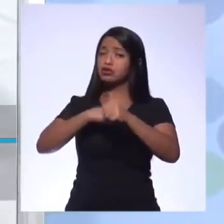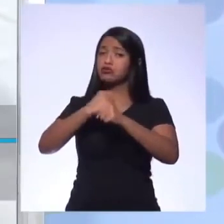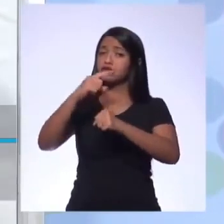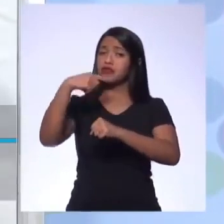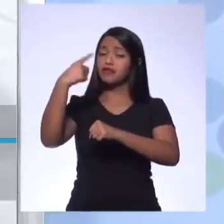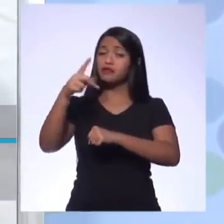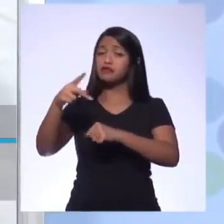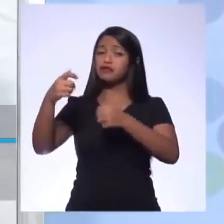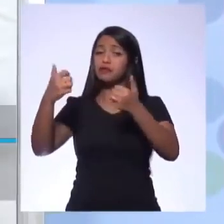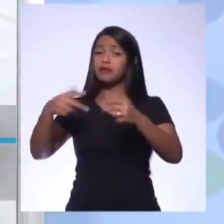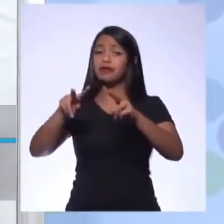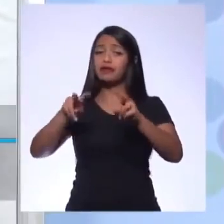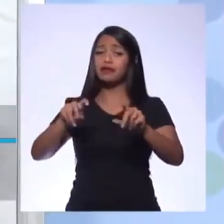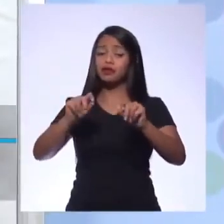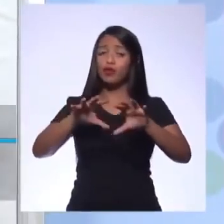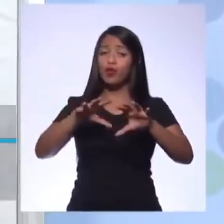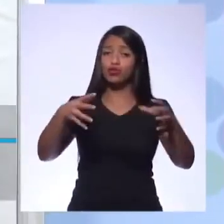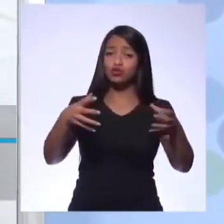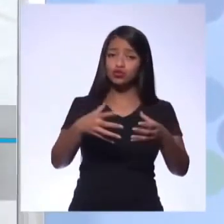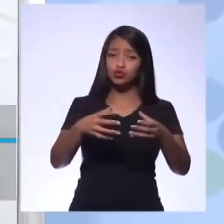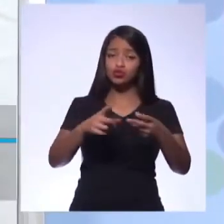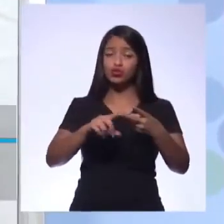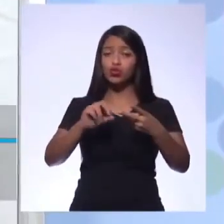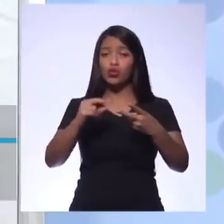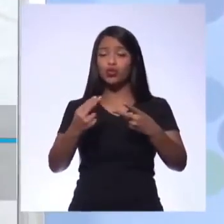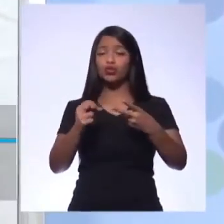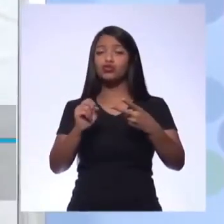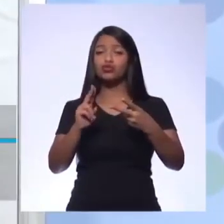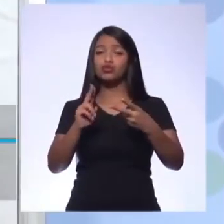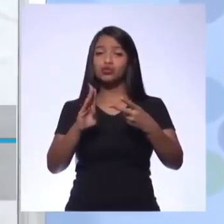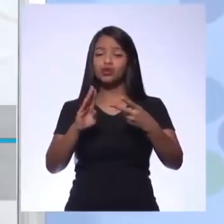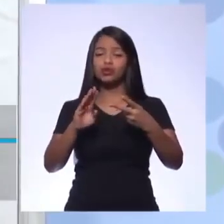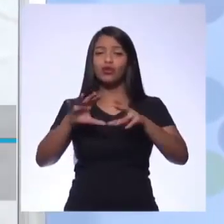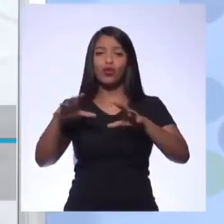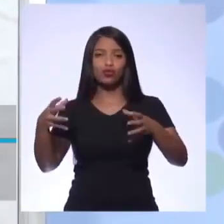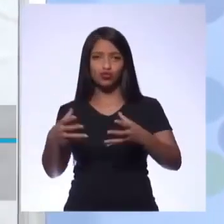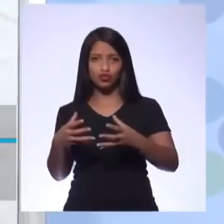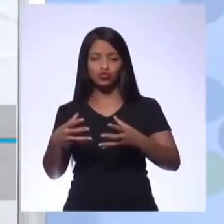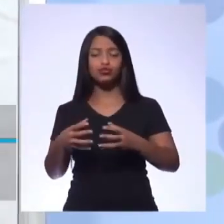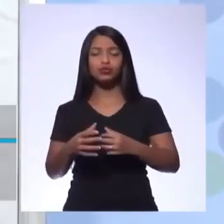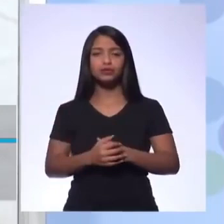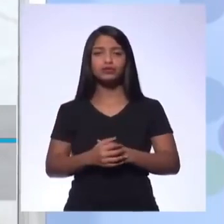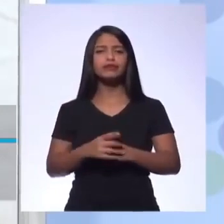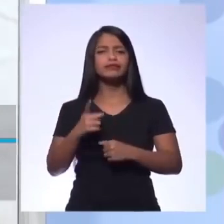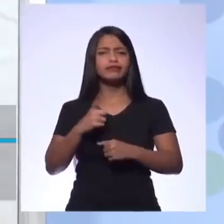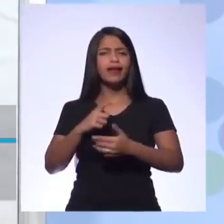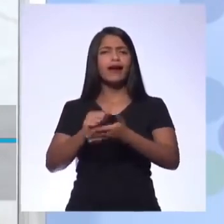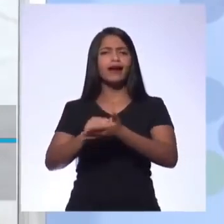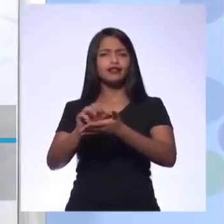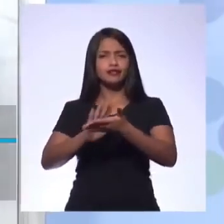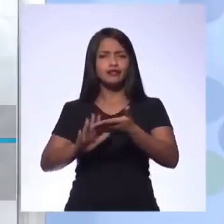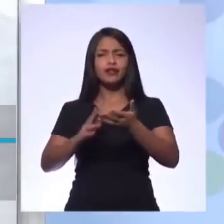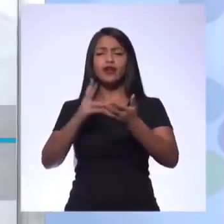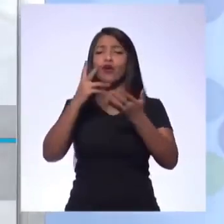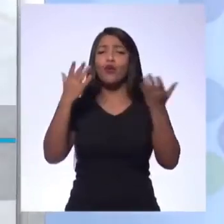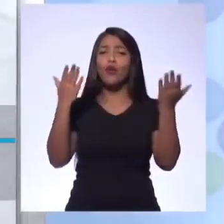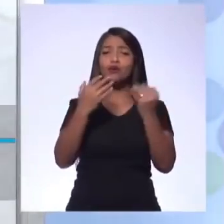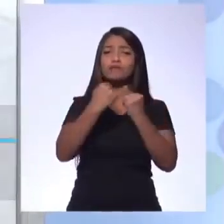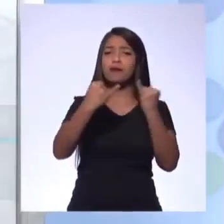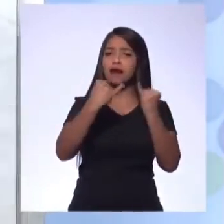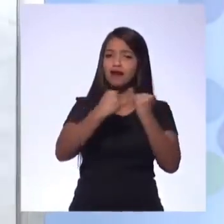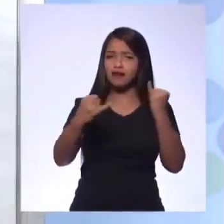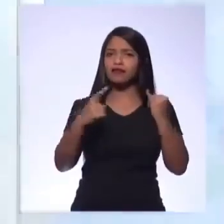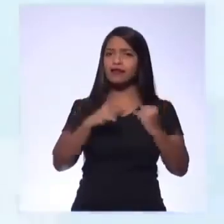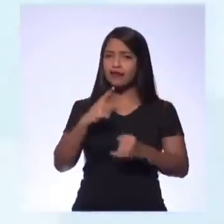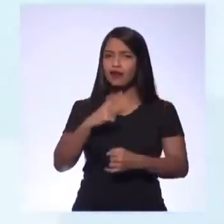subconjuntos, que tem intersecção de conjuntos e tudo mais. Você vai ter alguns exercícios que são parecidos com esse que eu vou te mostrar na figura. Olha